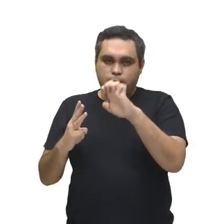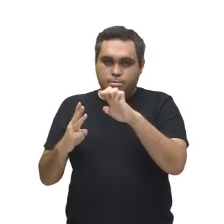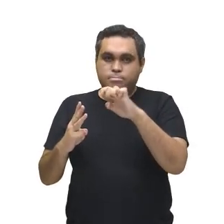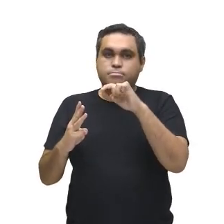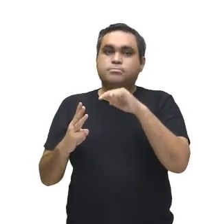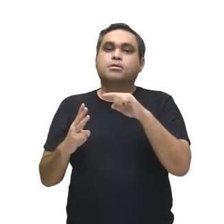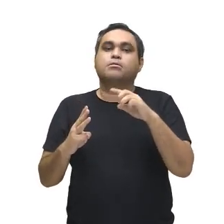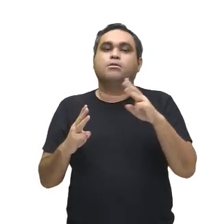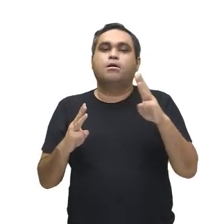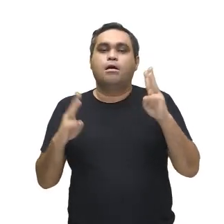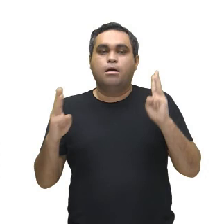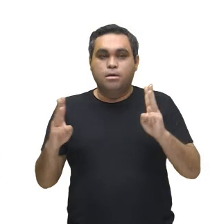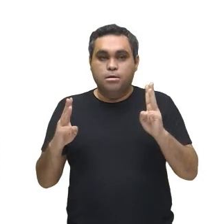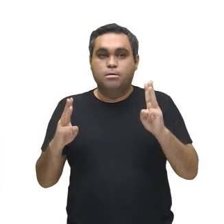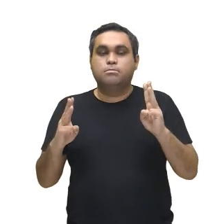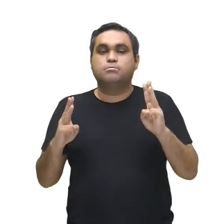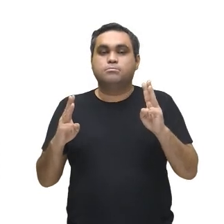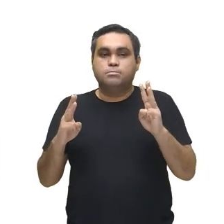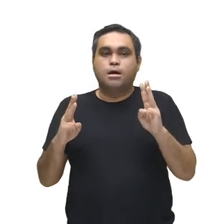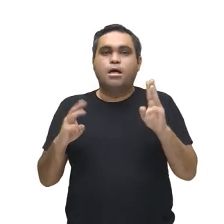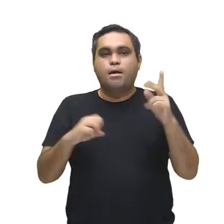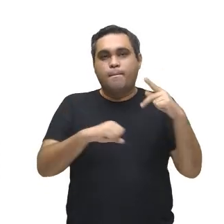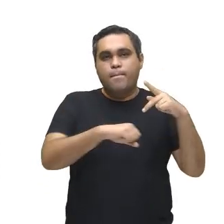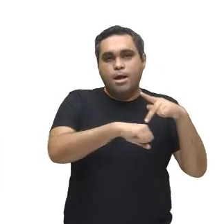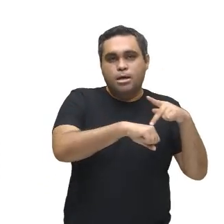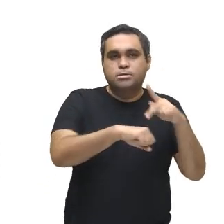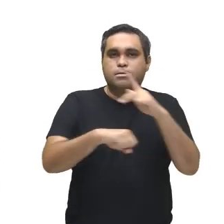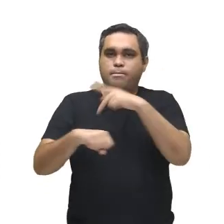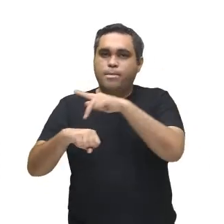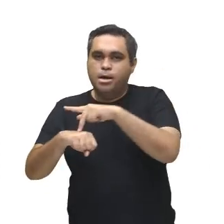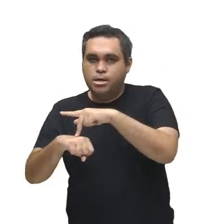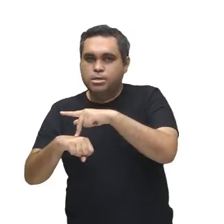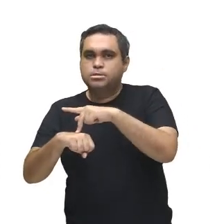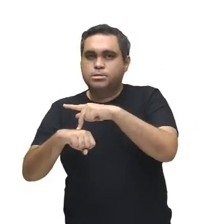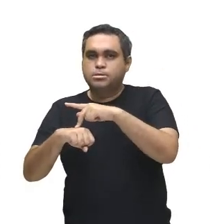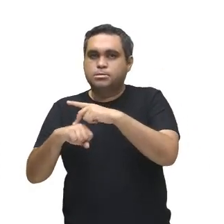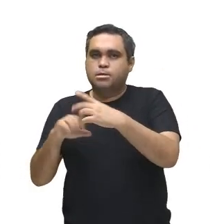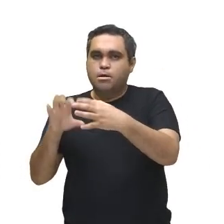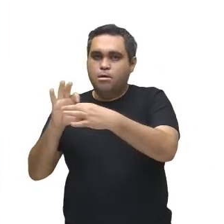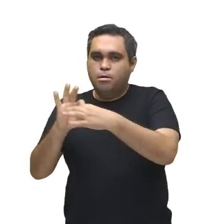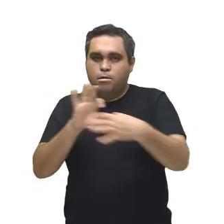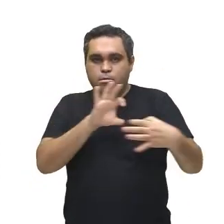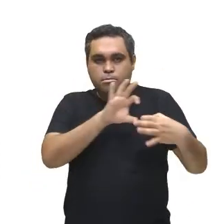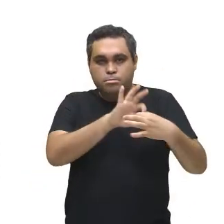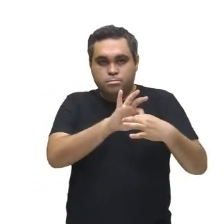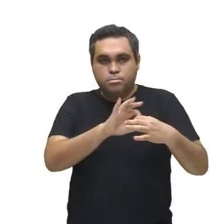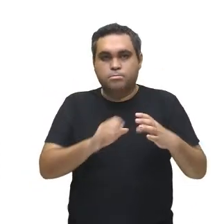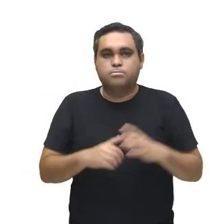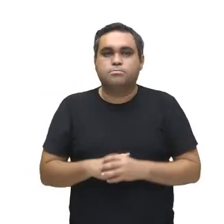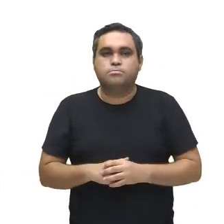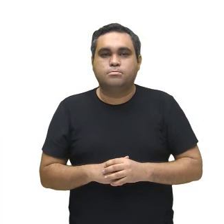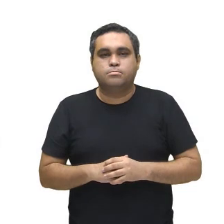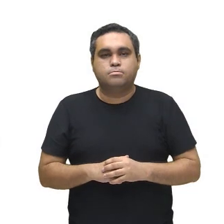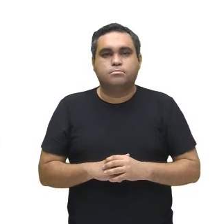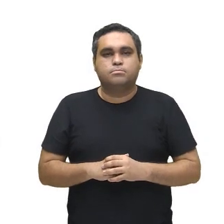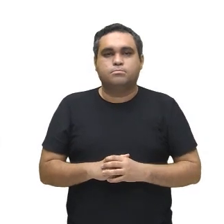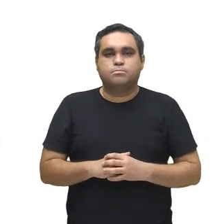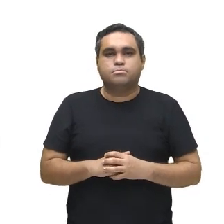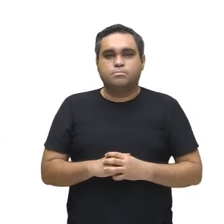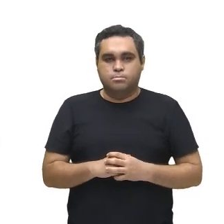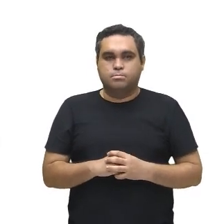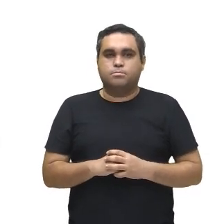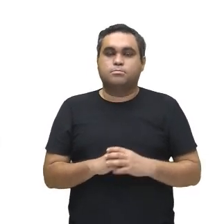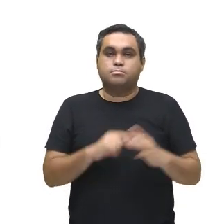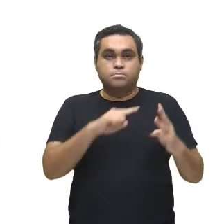foram coligações de nações que existiram durante a Segunda Guerra Mundial. Tríplice Aliança, como eu expliquei